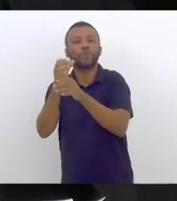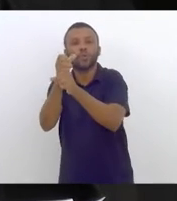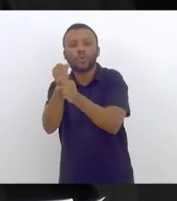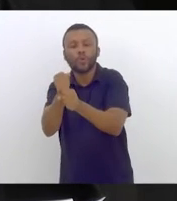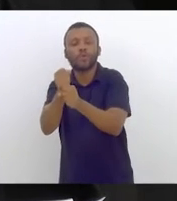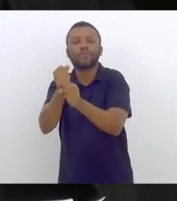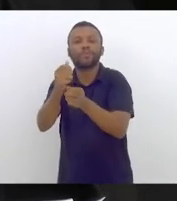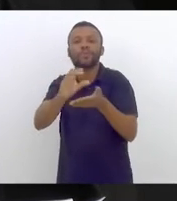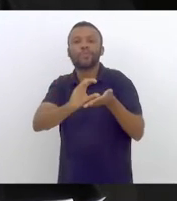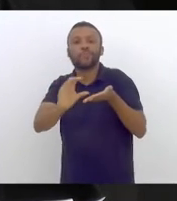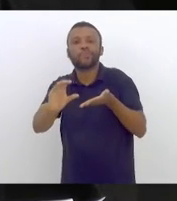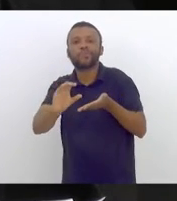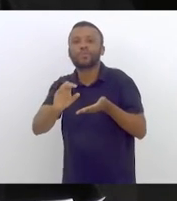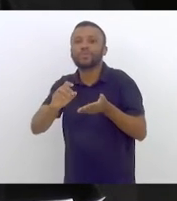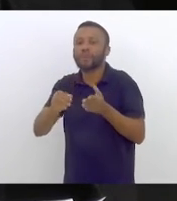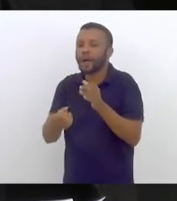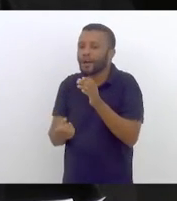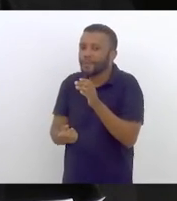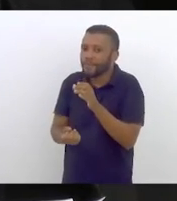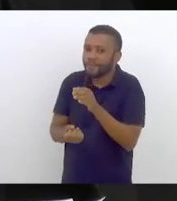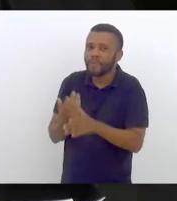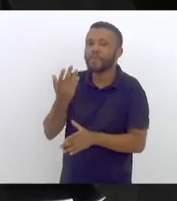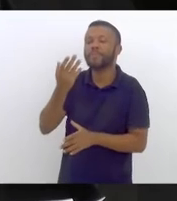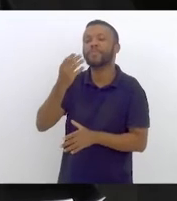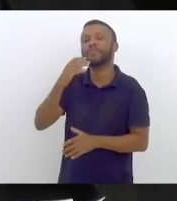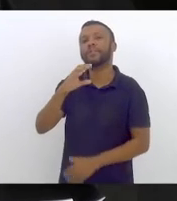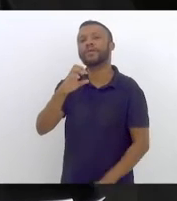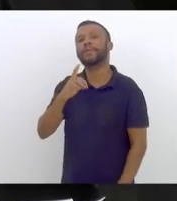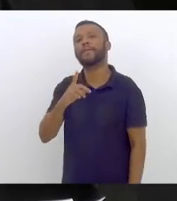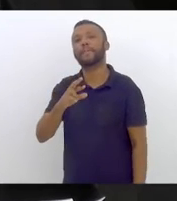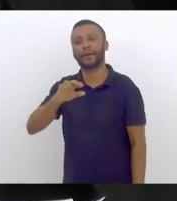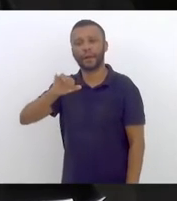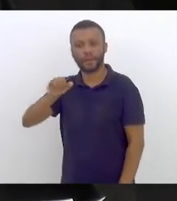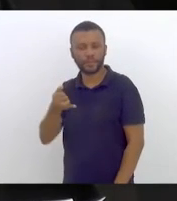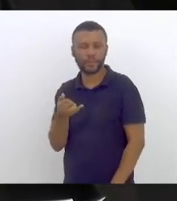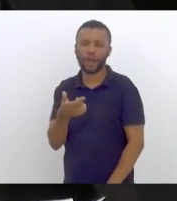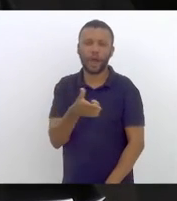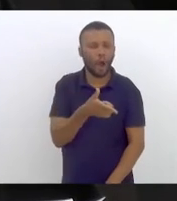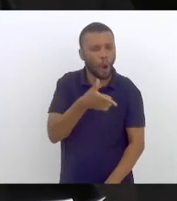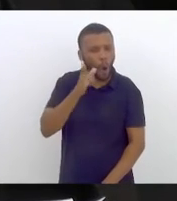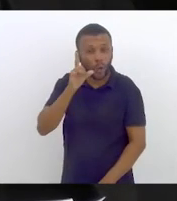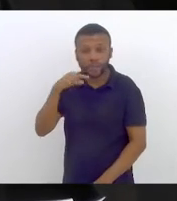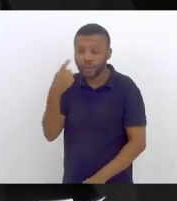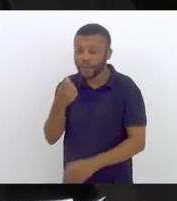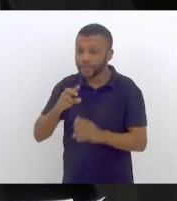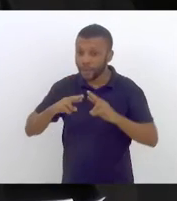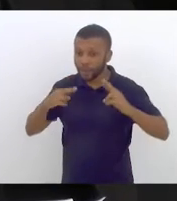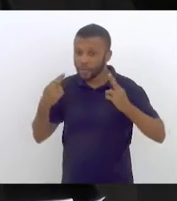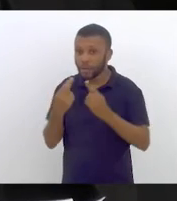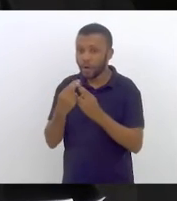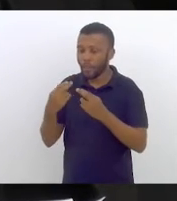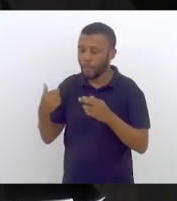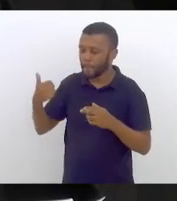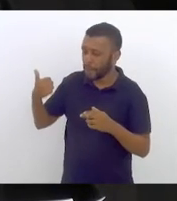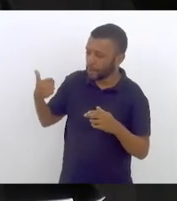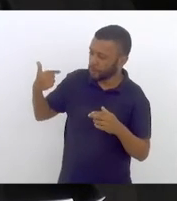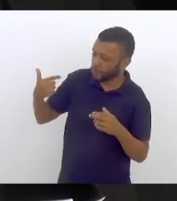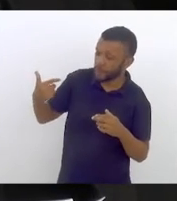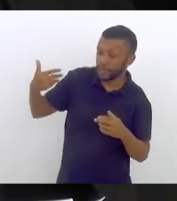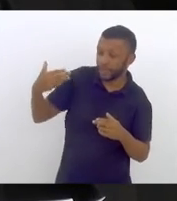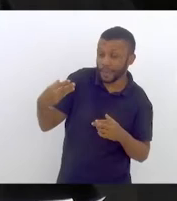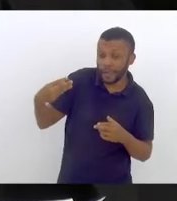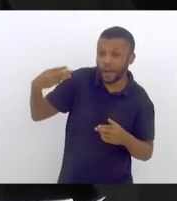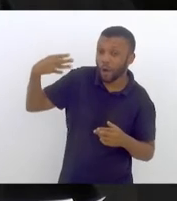orçamentária da Fundação CEPERJ. E, aliás, ontem, Luiz Paulo, na nossa quarta reunião sobre o projeto de ICMS da